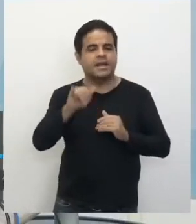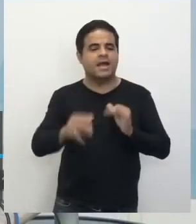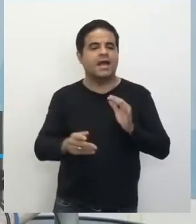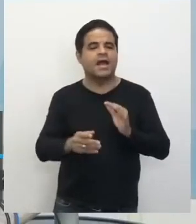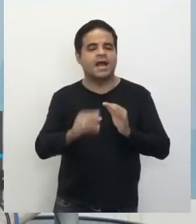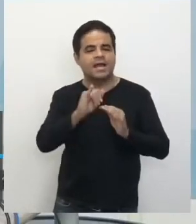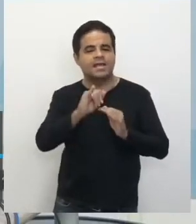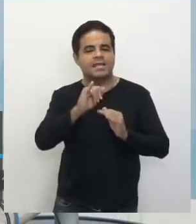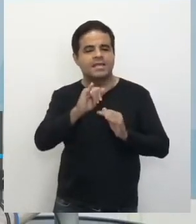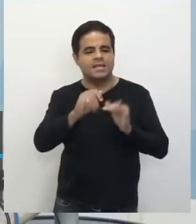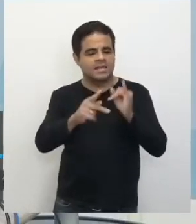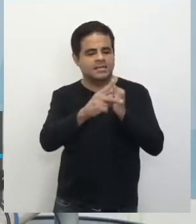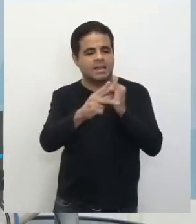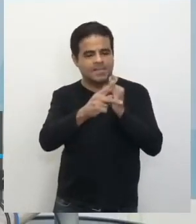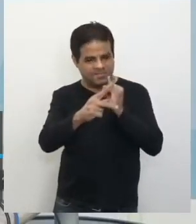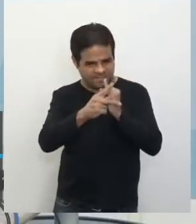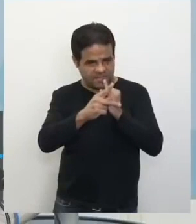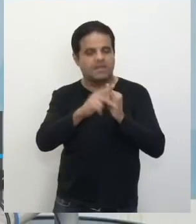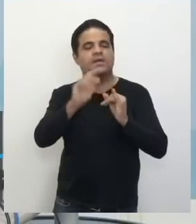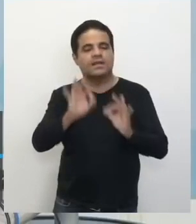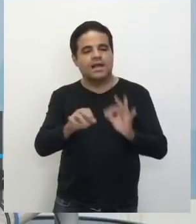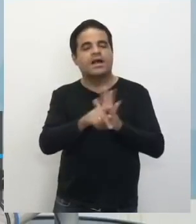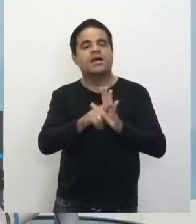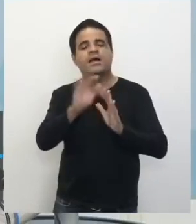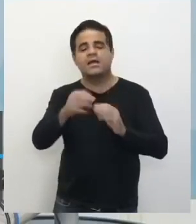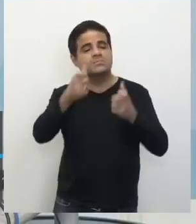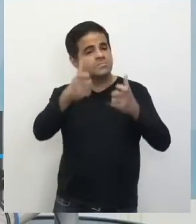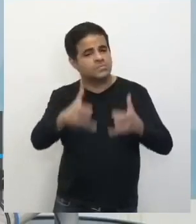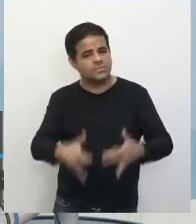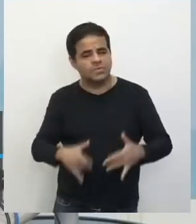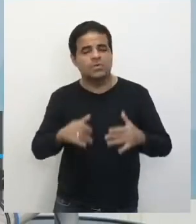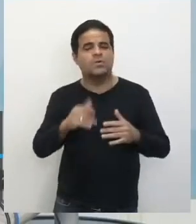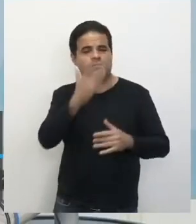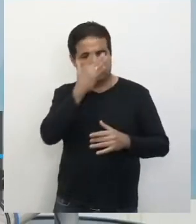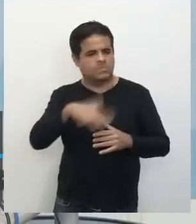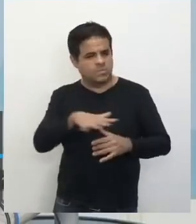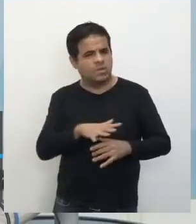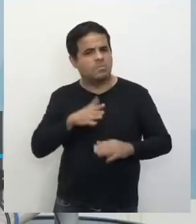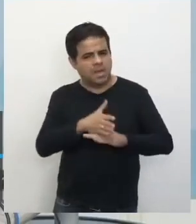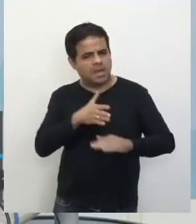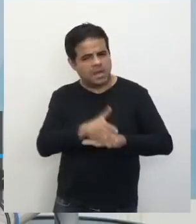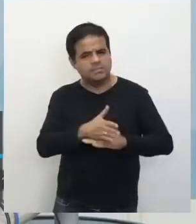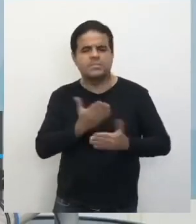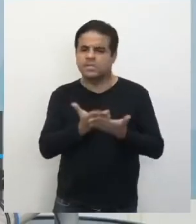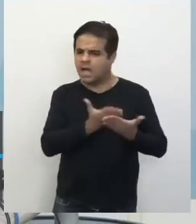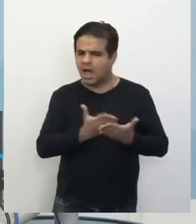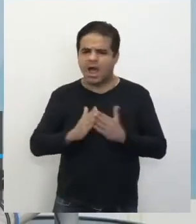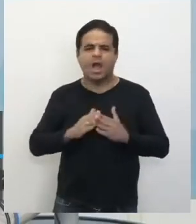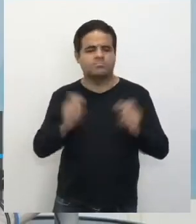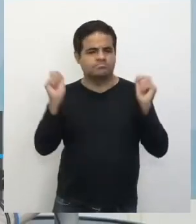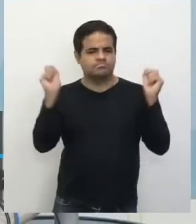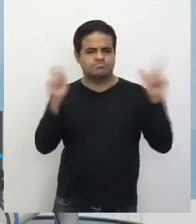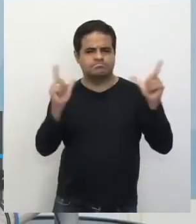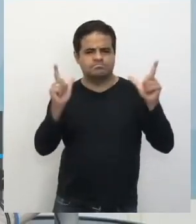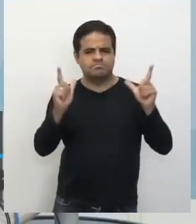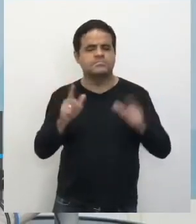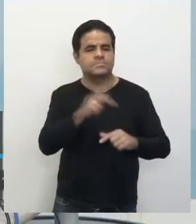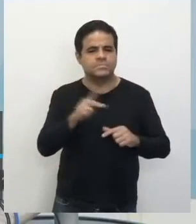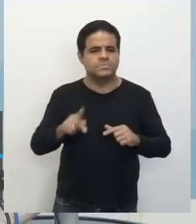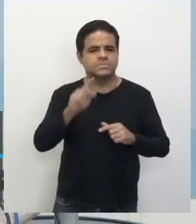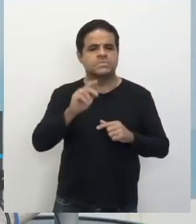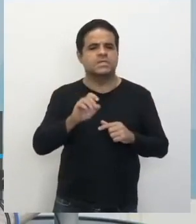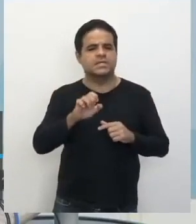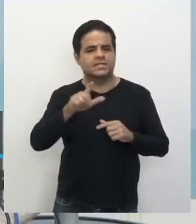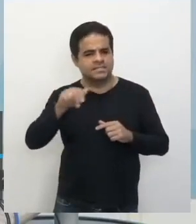Itapevi. Pessoal lá do nono ano, ele descreve aqui, pessoal fera, participando sempre das aulas, sempre ligados, professores Elissane,